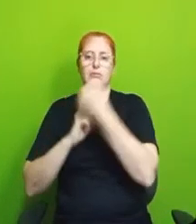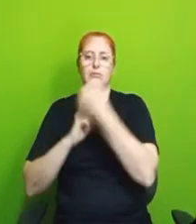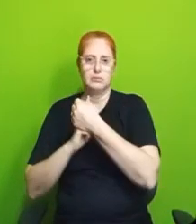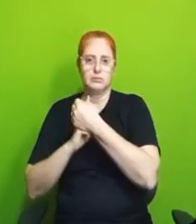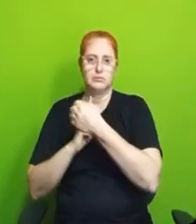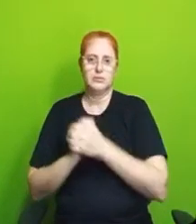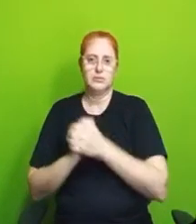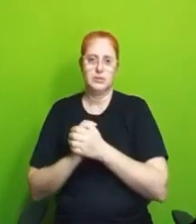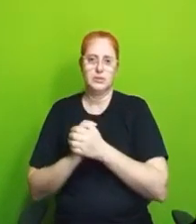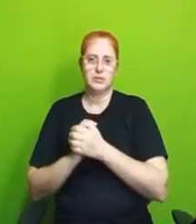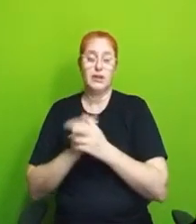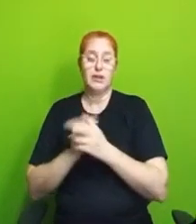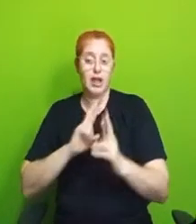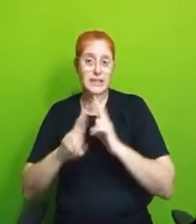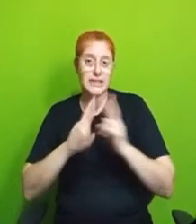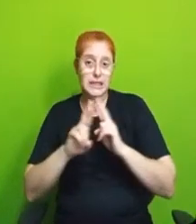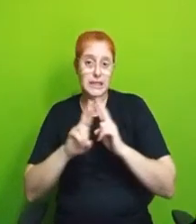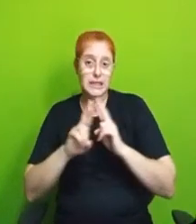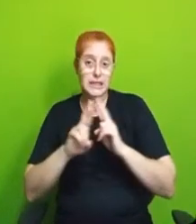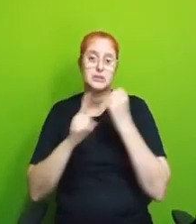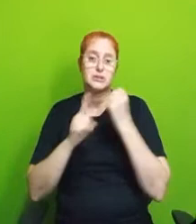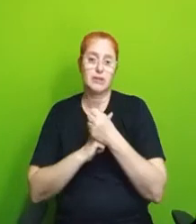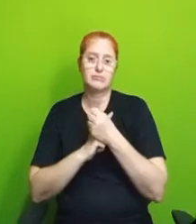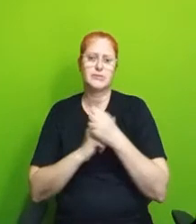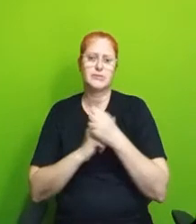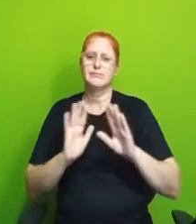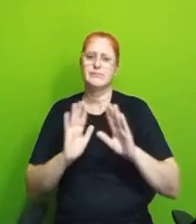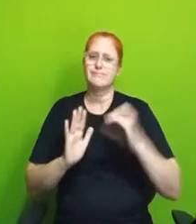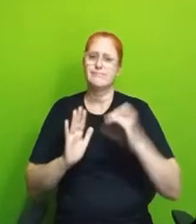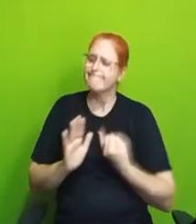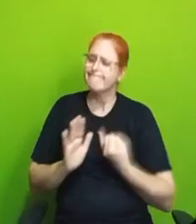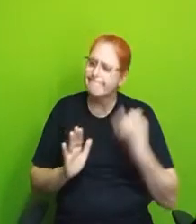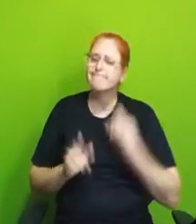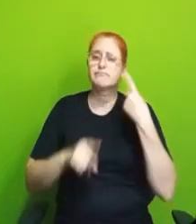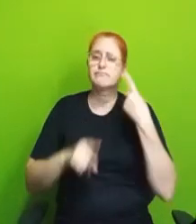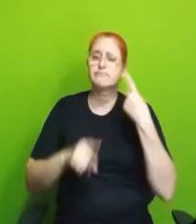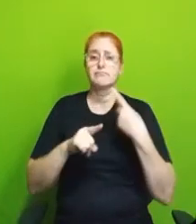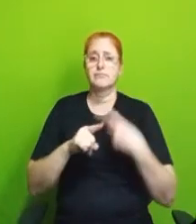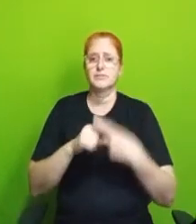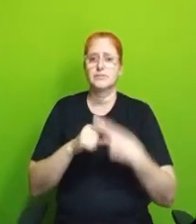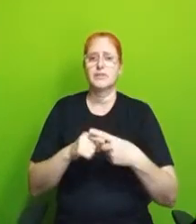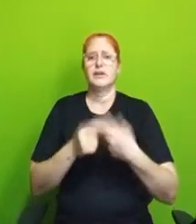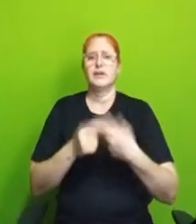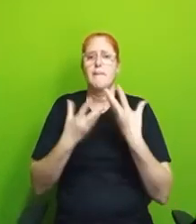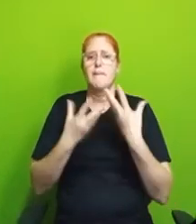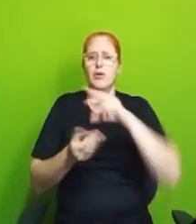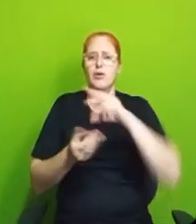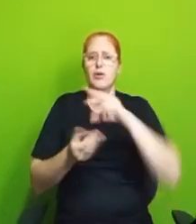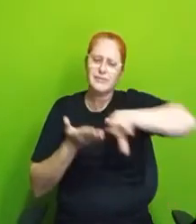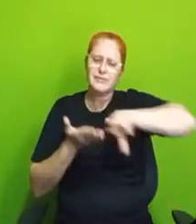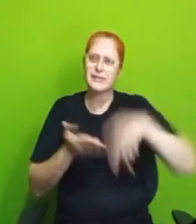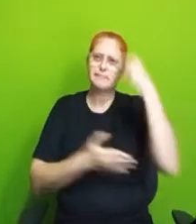nessas relações sociais. E isso é fundamental, porque muitas vezes, quando a gente